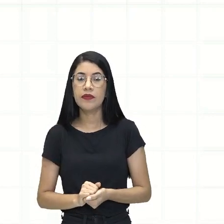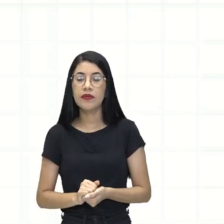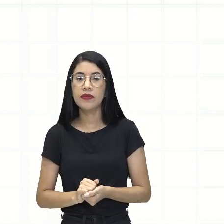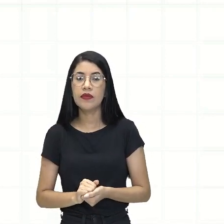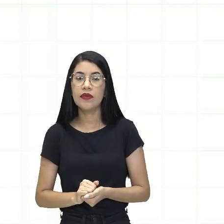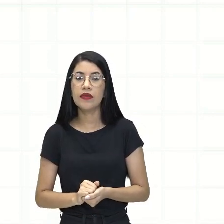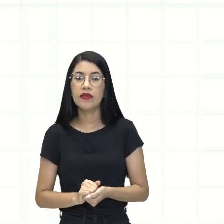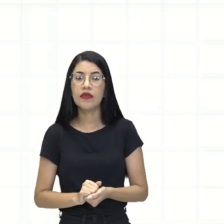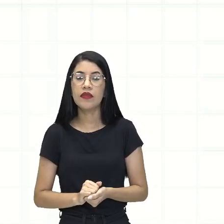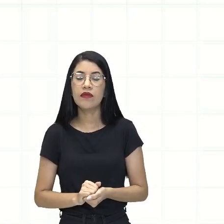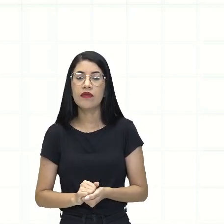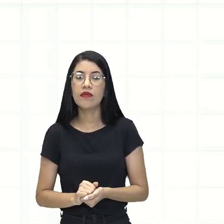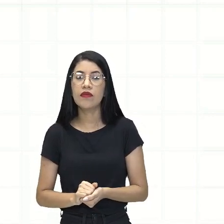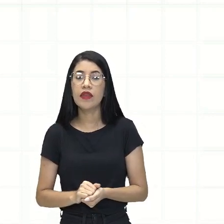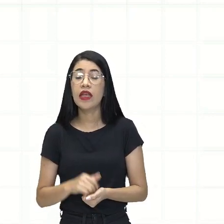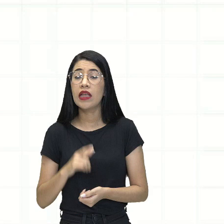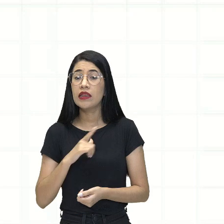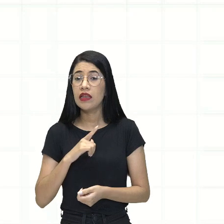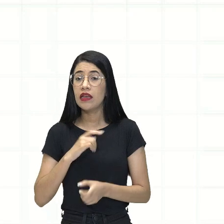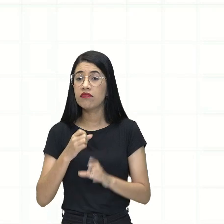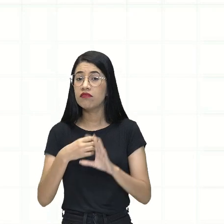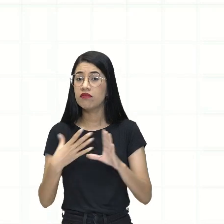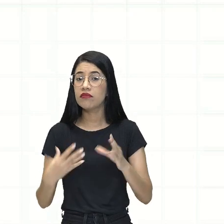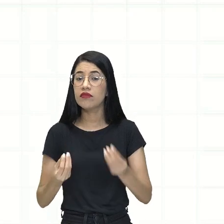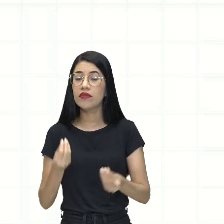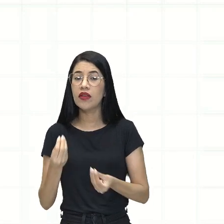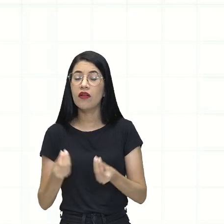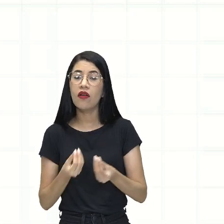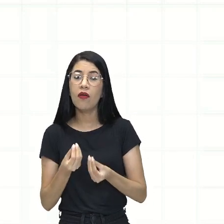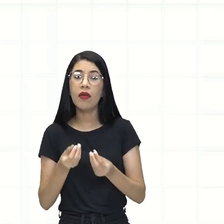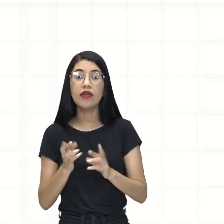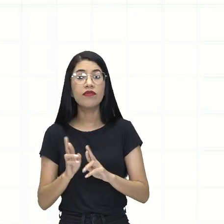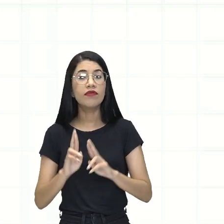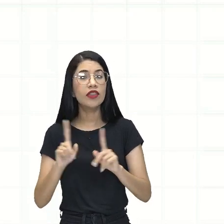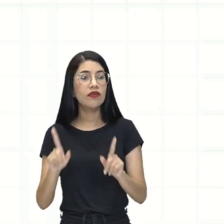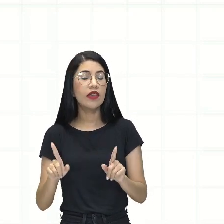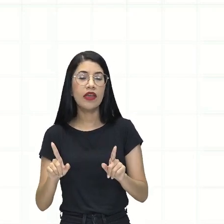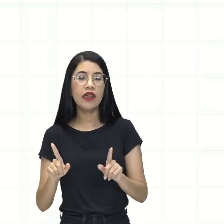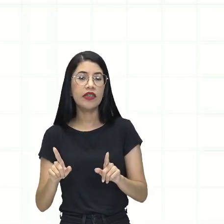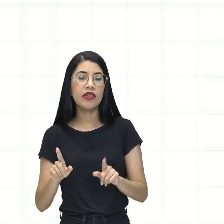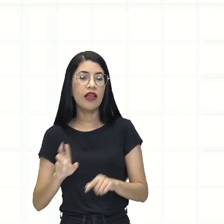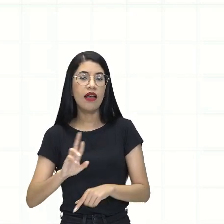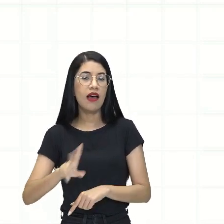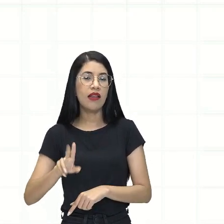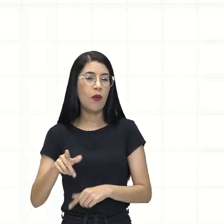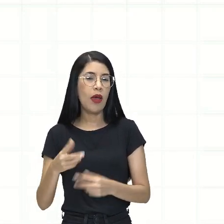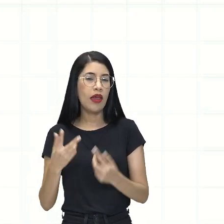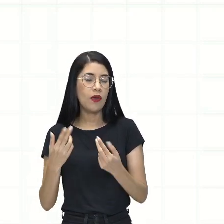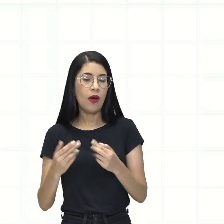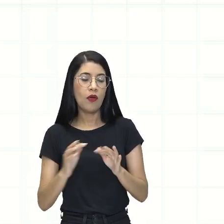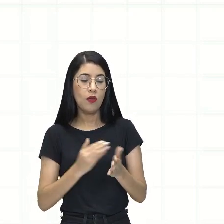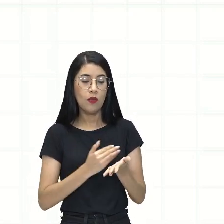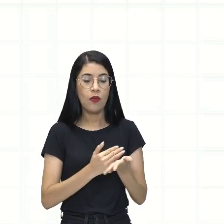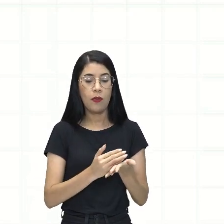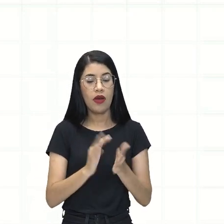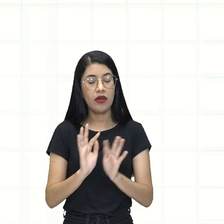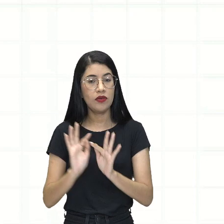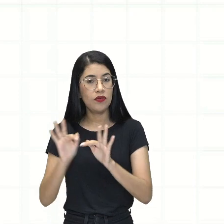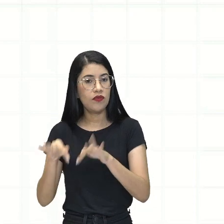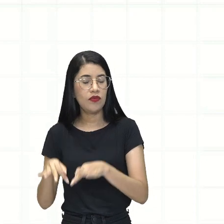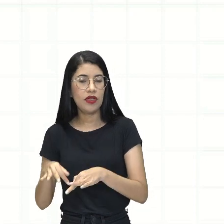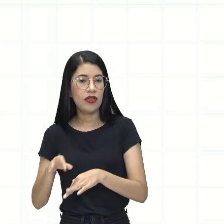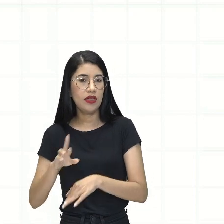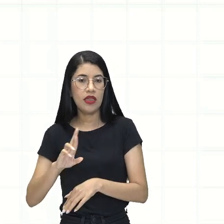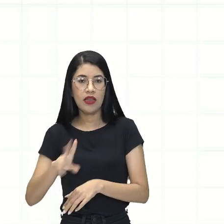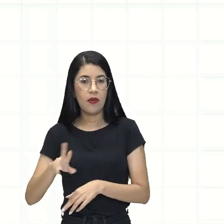eles já possuem ali características que não são as mesmas do início ao fim do processo.